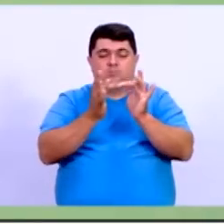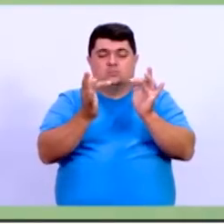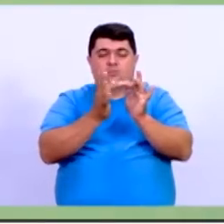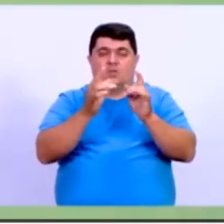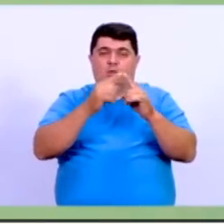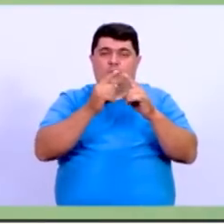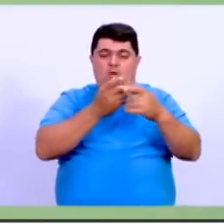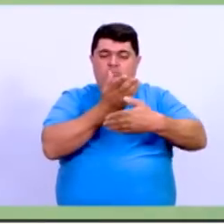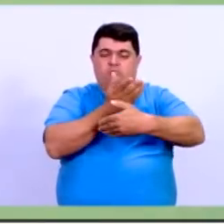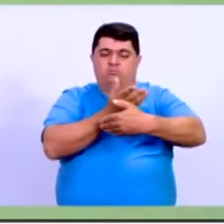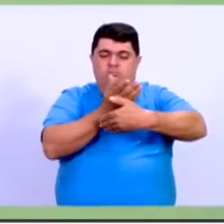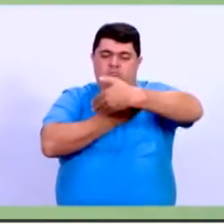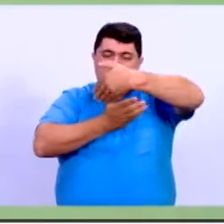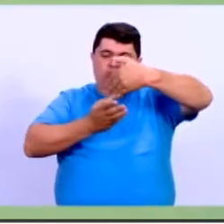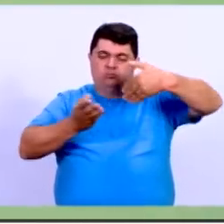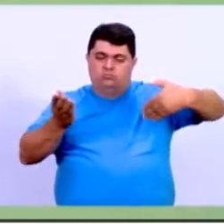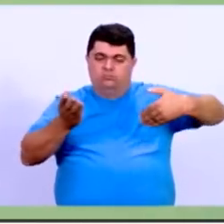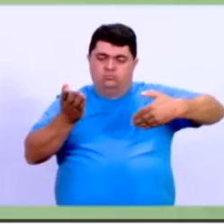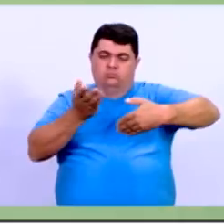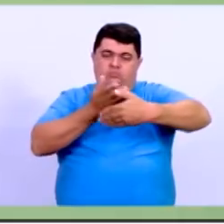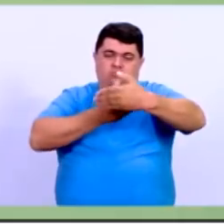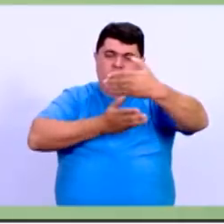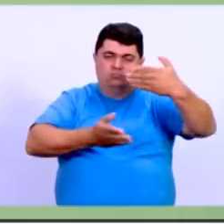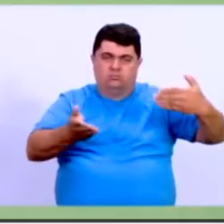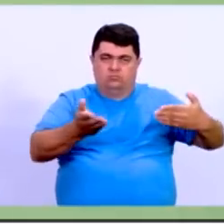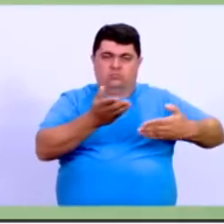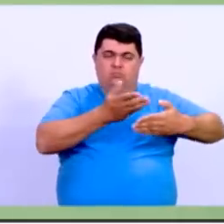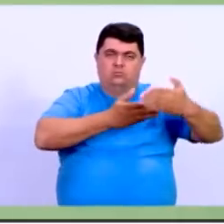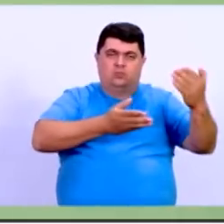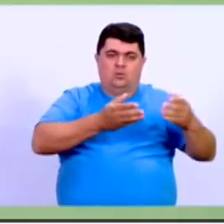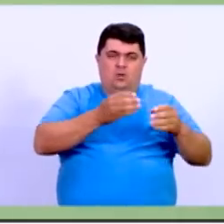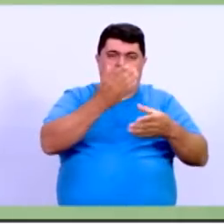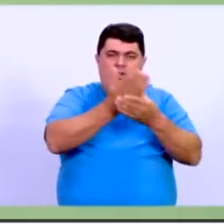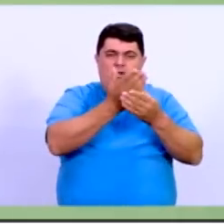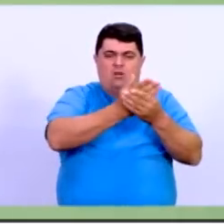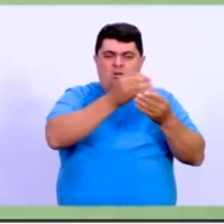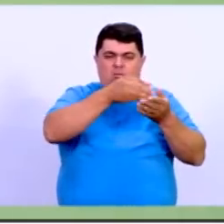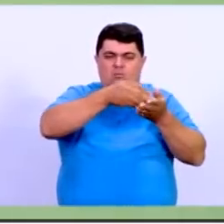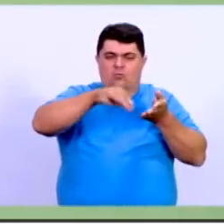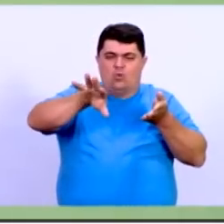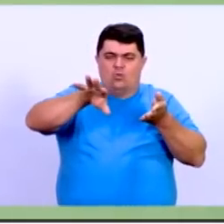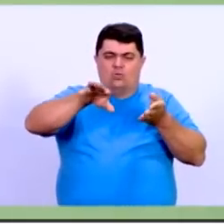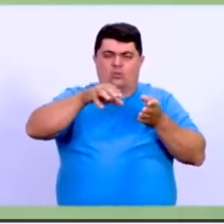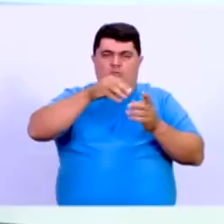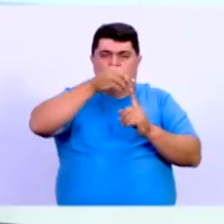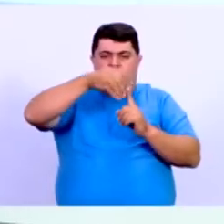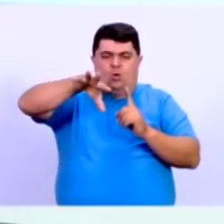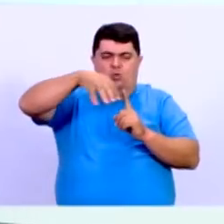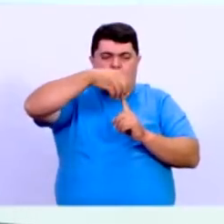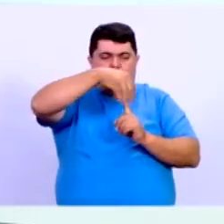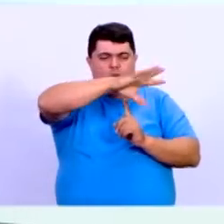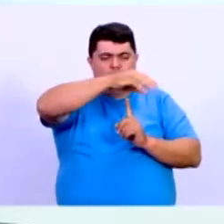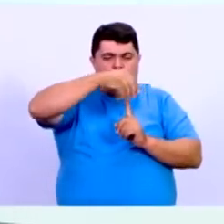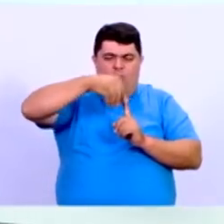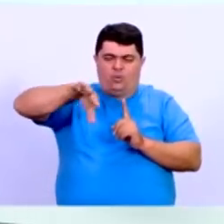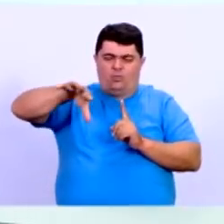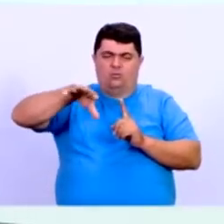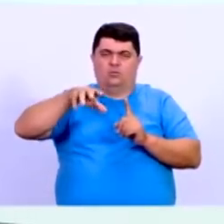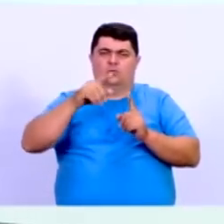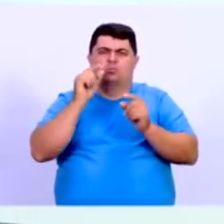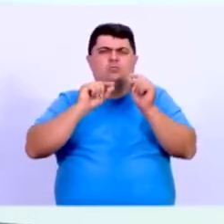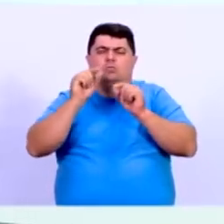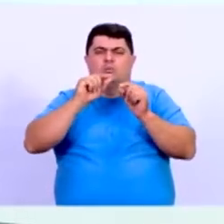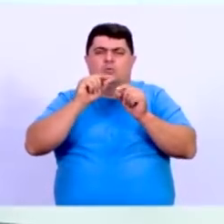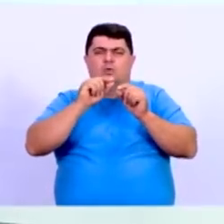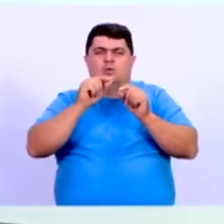quê? Informações e recursos. Muito bem, mas olha só, galera, o que seria esse conjunto de equipamentos? O